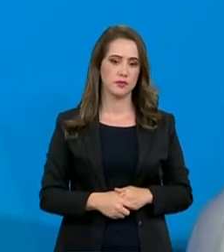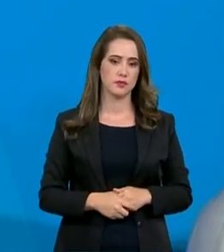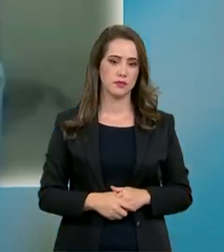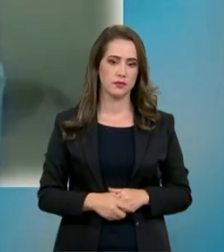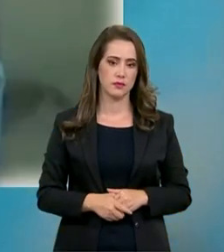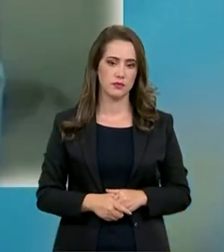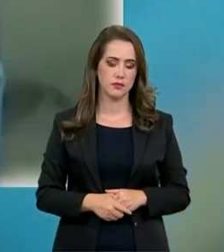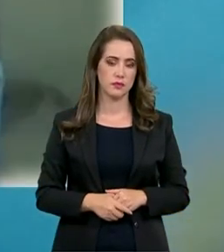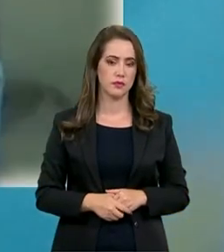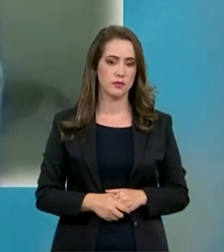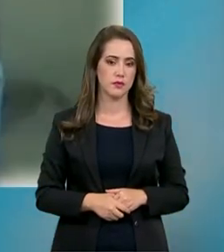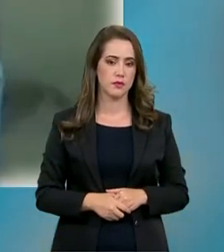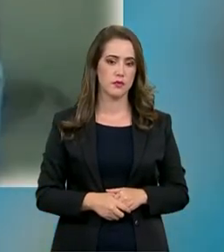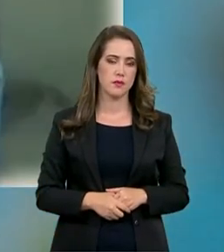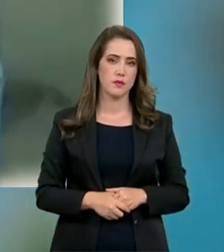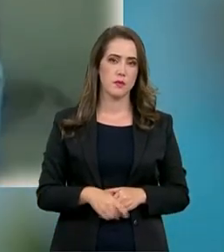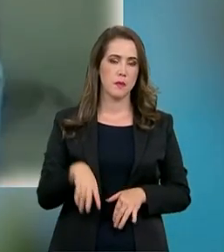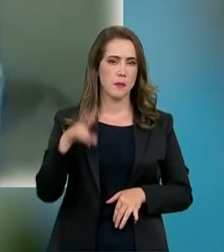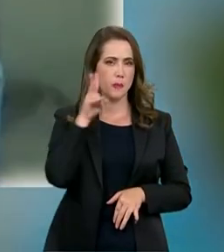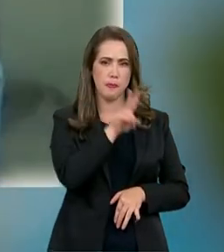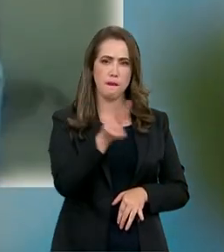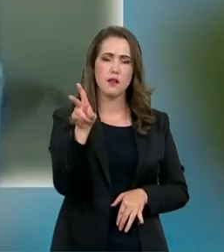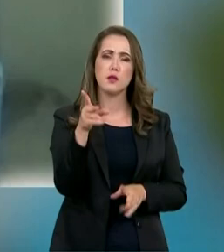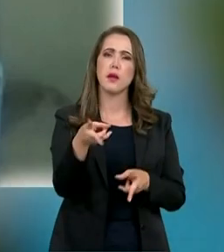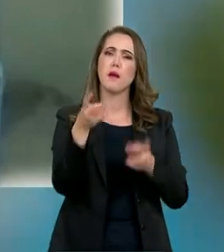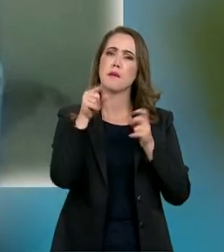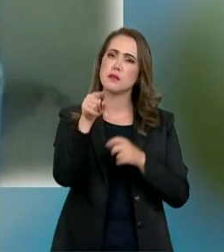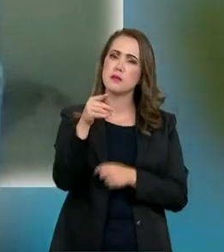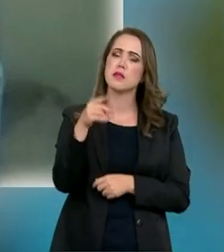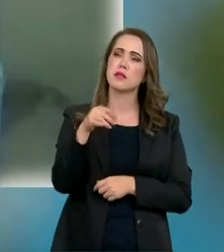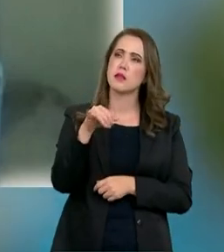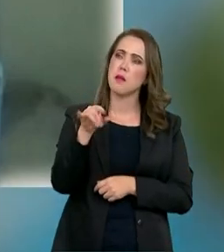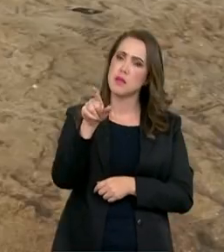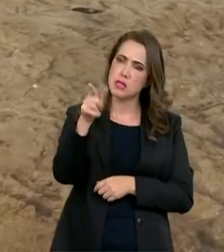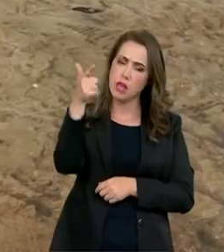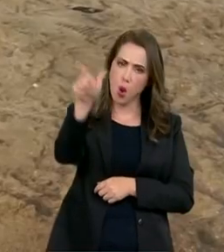dying. E aí eu pensei assim, se ela consegue, eu também consigo. A luta da